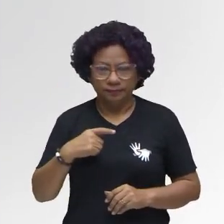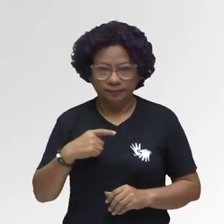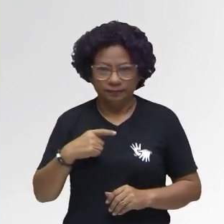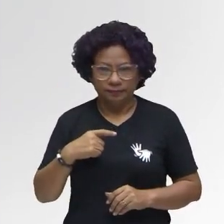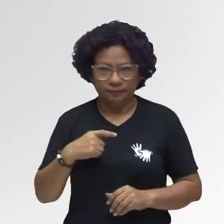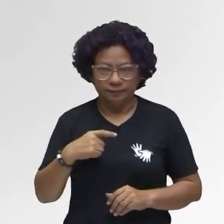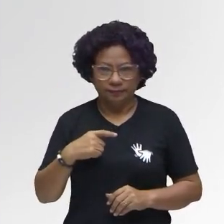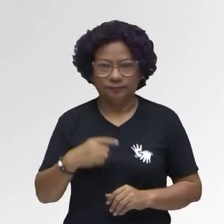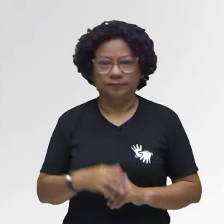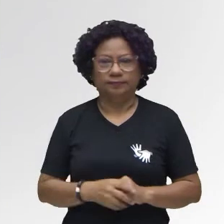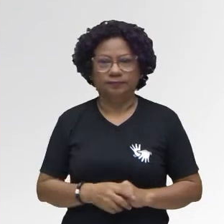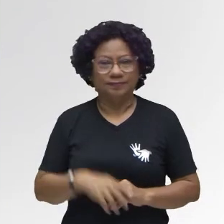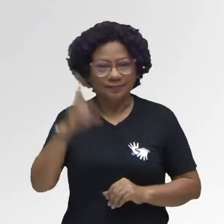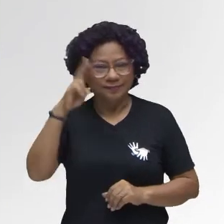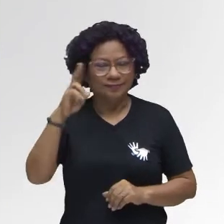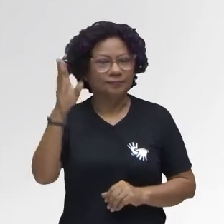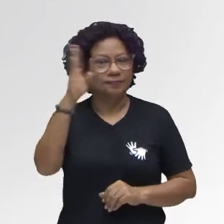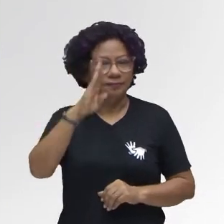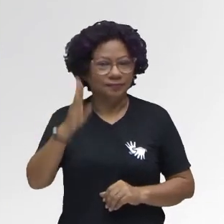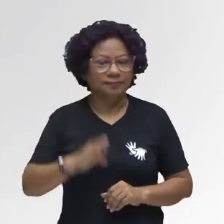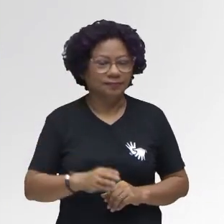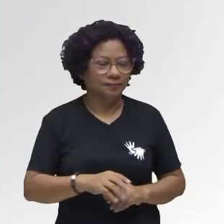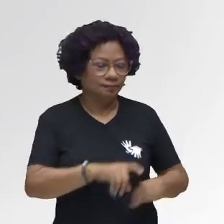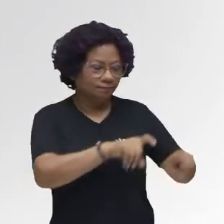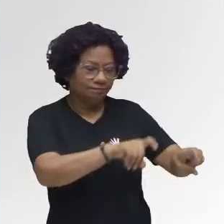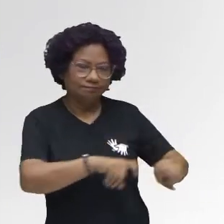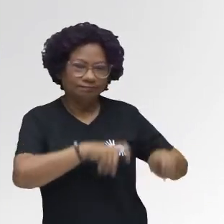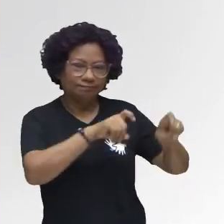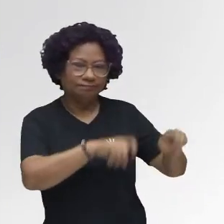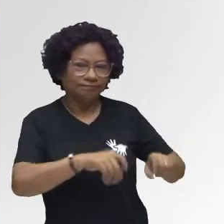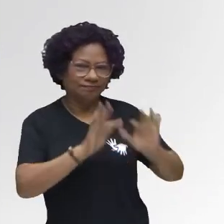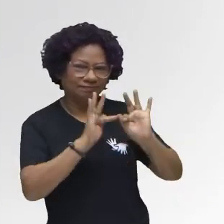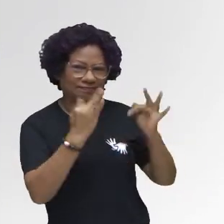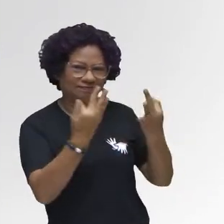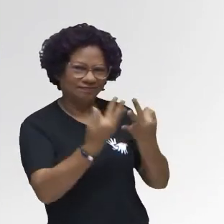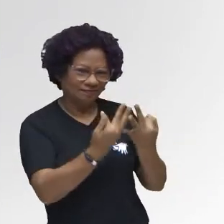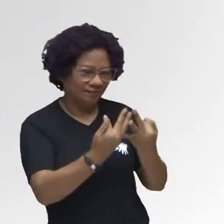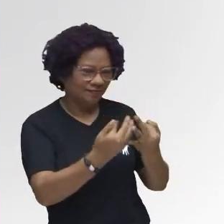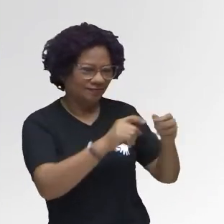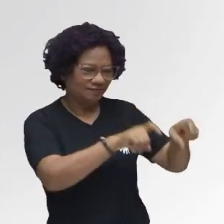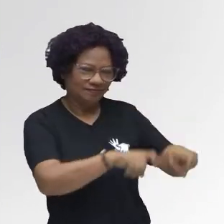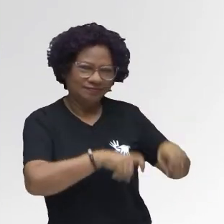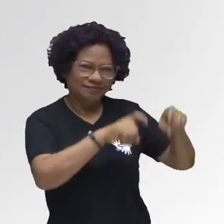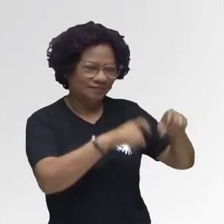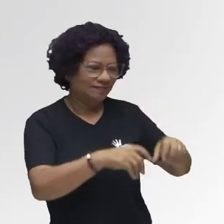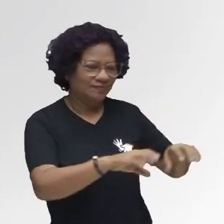o brasileiro vai sair do campo, porque o campo passou a ser mecanizado, então ele vem para dentro